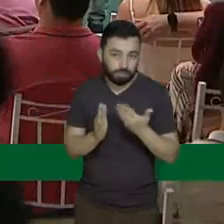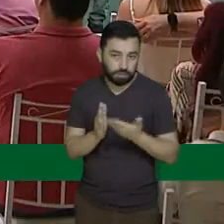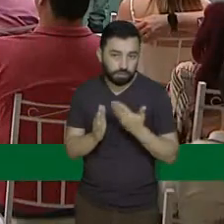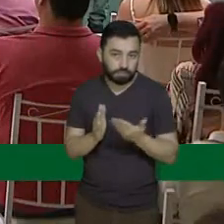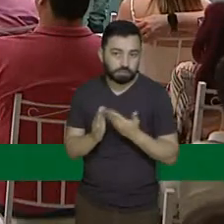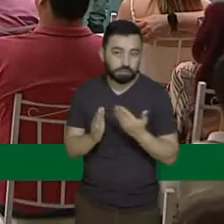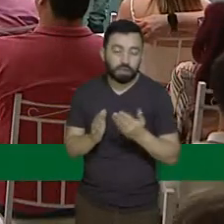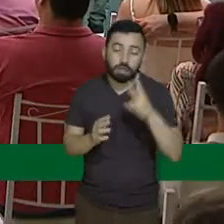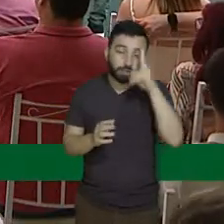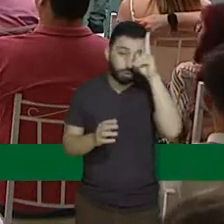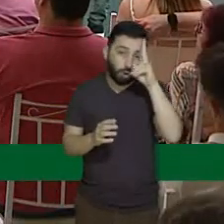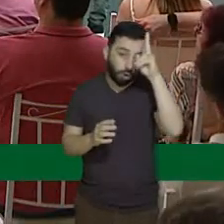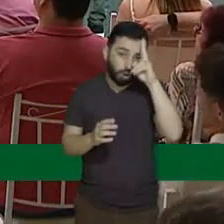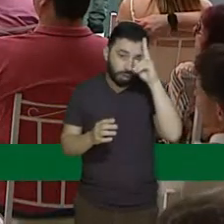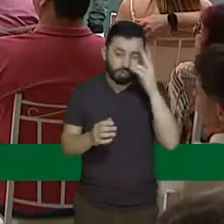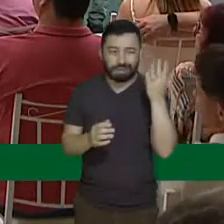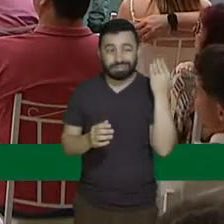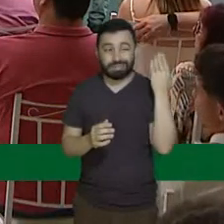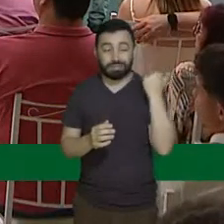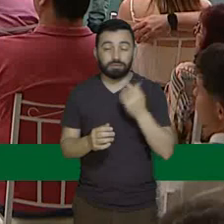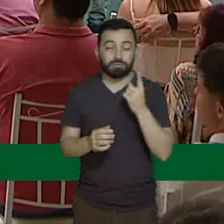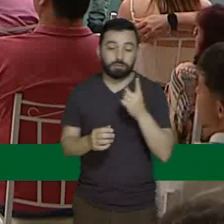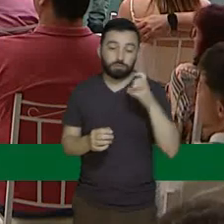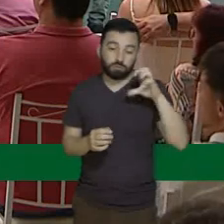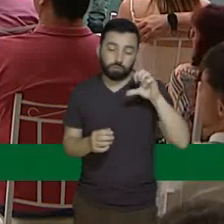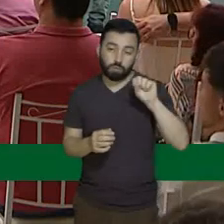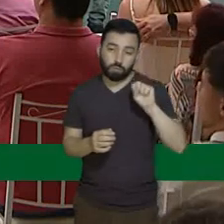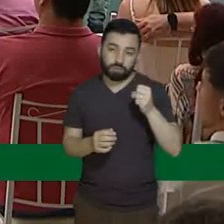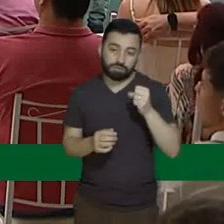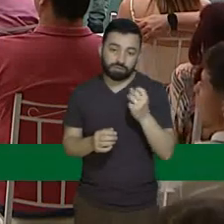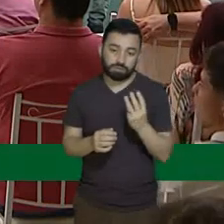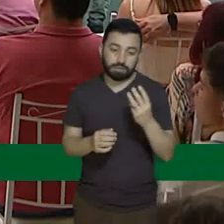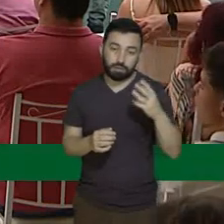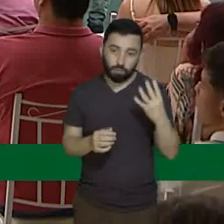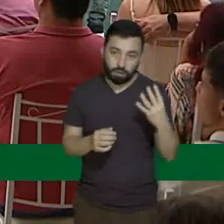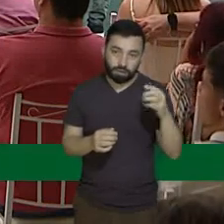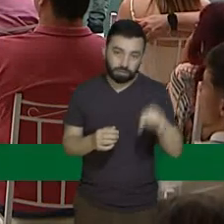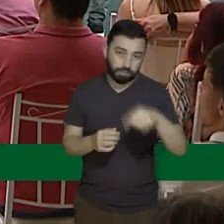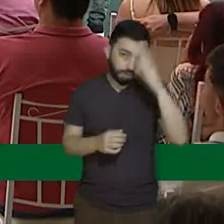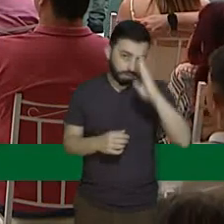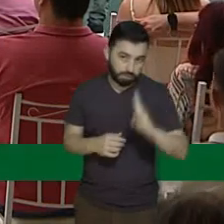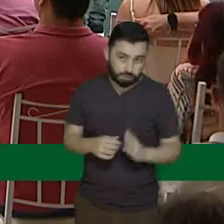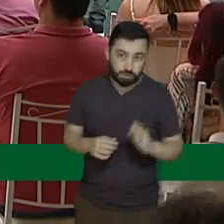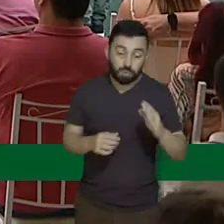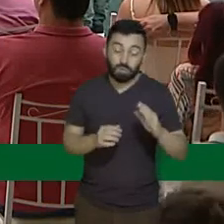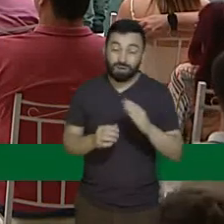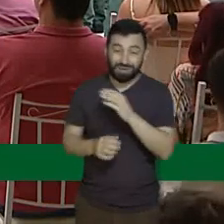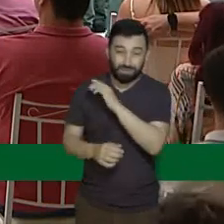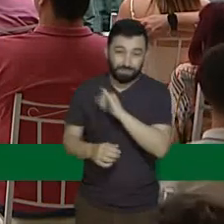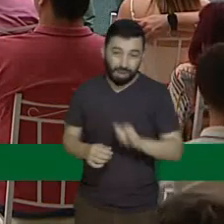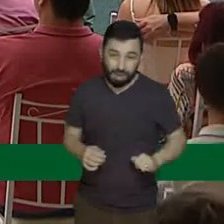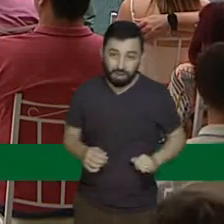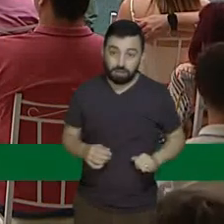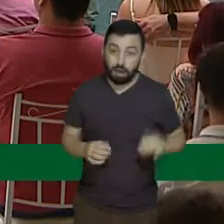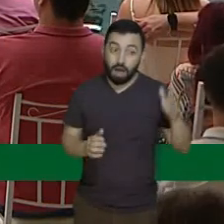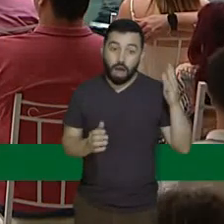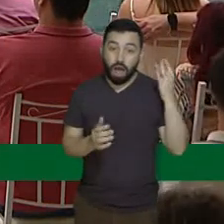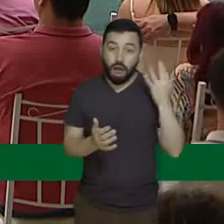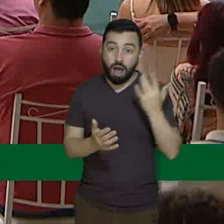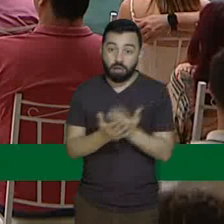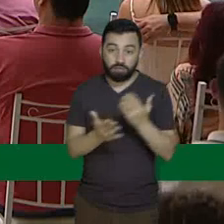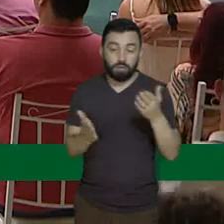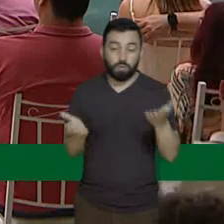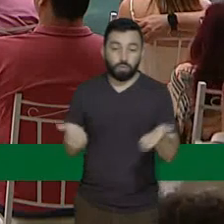Assembleia Legislativa desde 1834, no Brasil Império, até os dias de hoje, oferecendo também uma visão